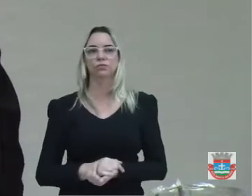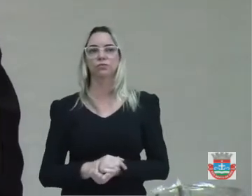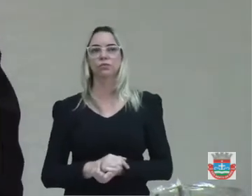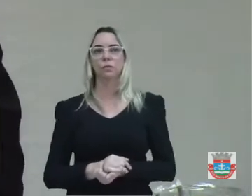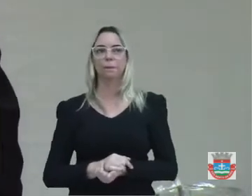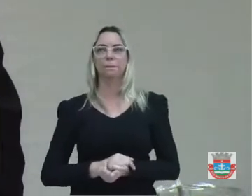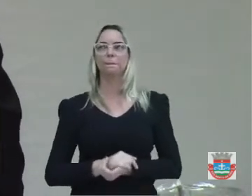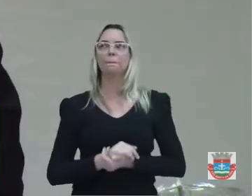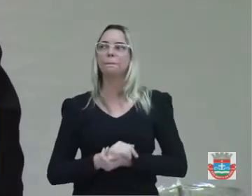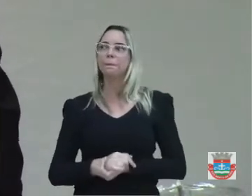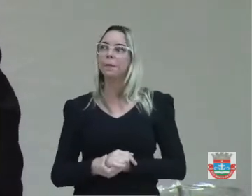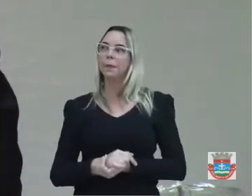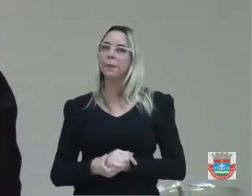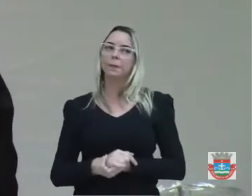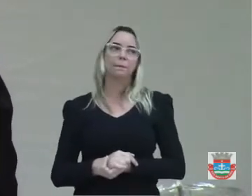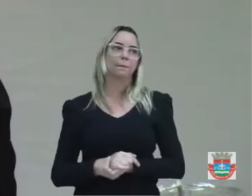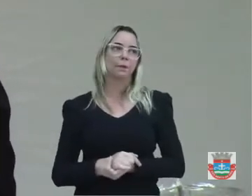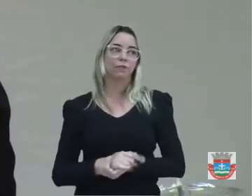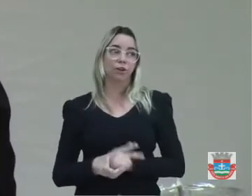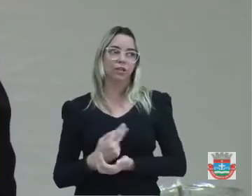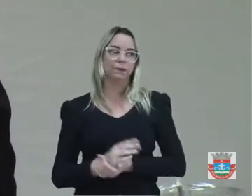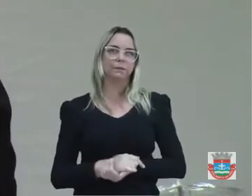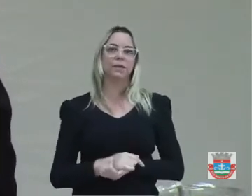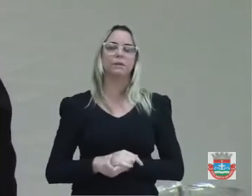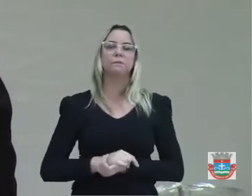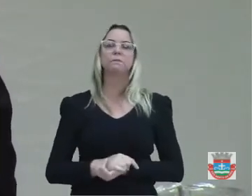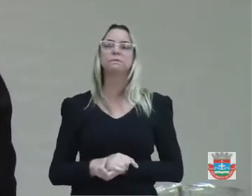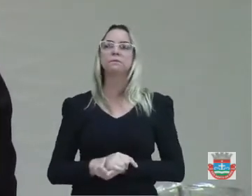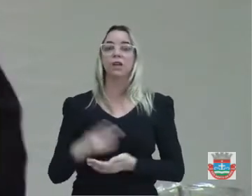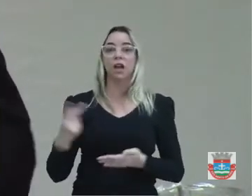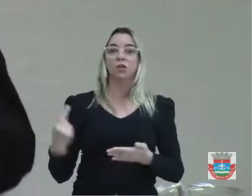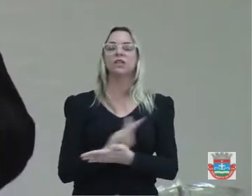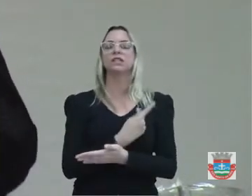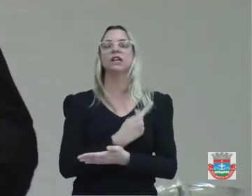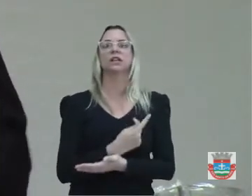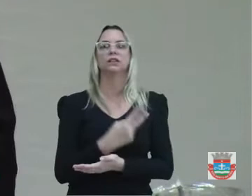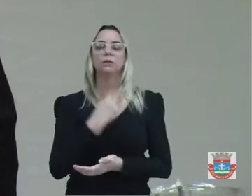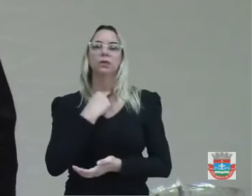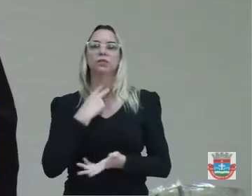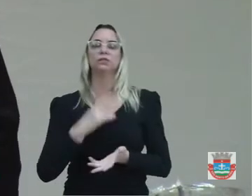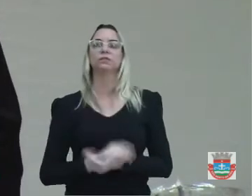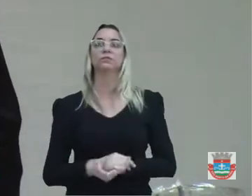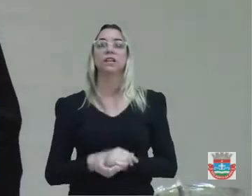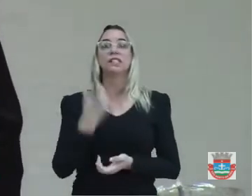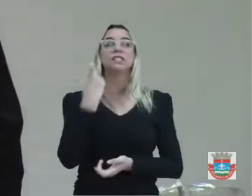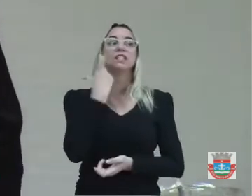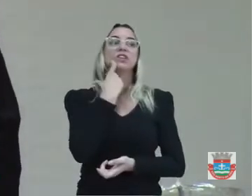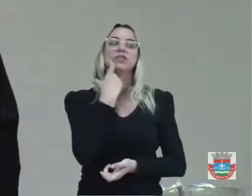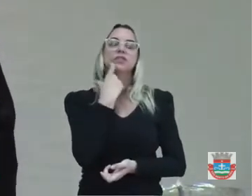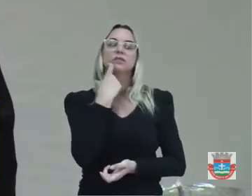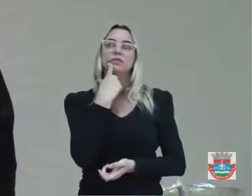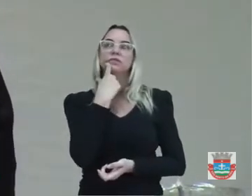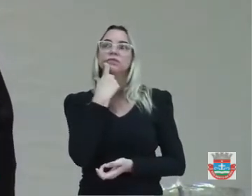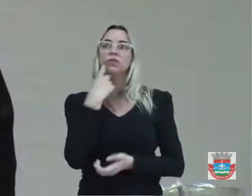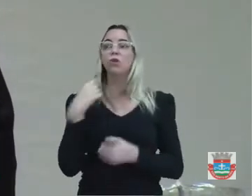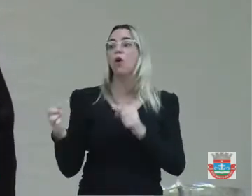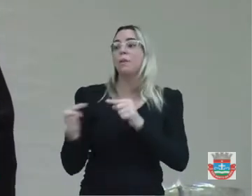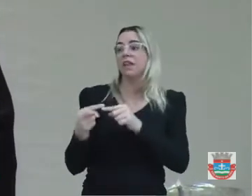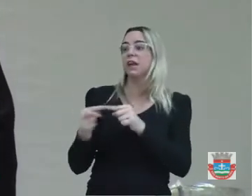Preciso contar com o apoio dos vereadores para não deixar isso acontecer. Estamos indo sexta-feira, marquei com o jurídico da casa,